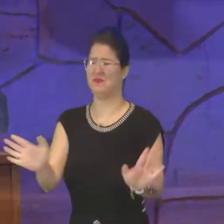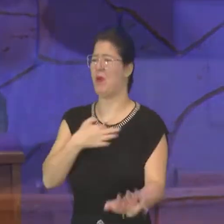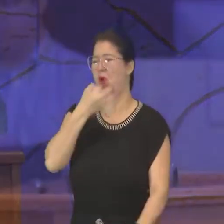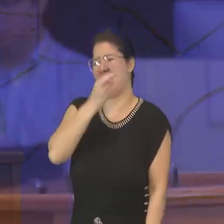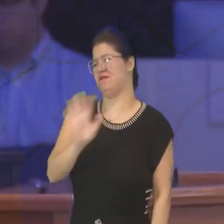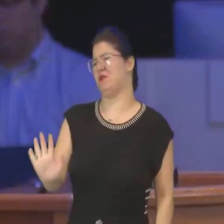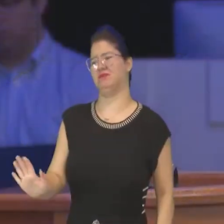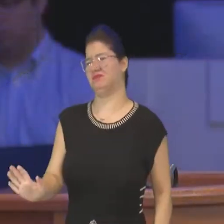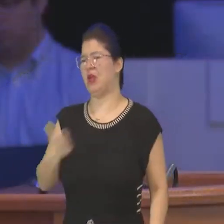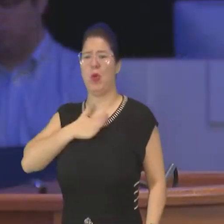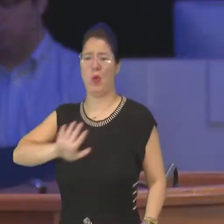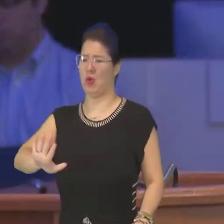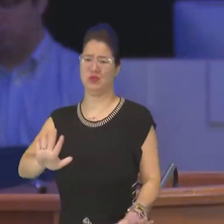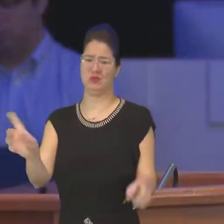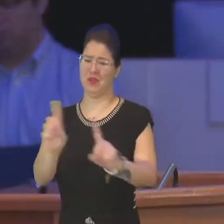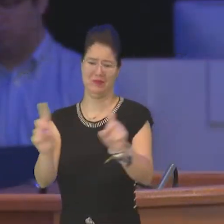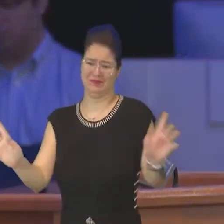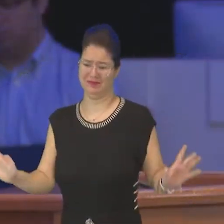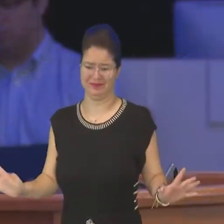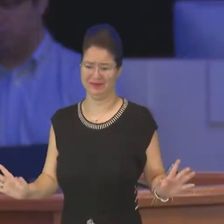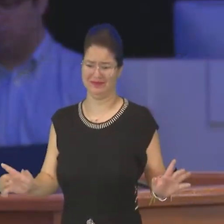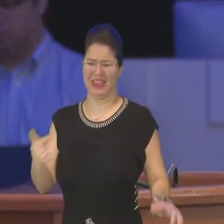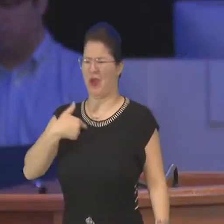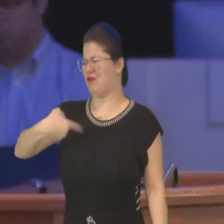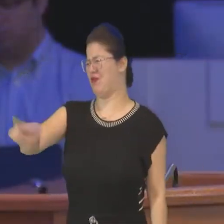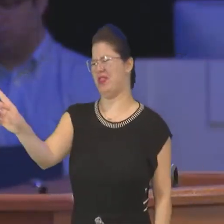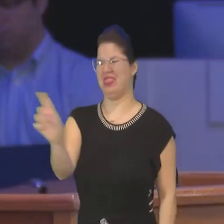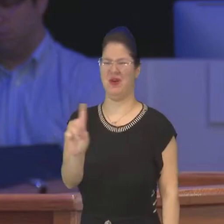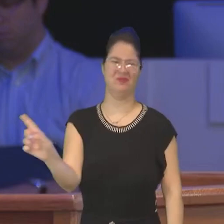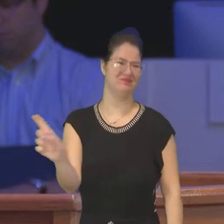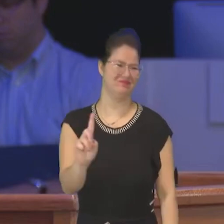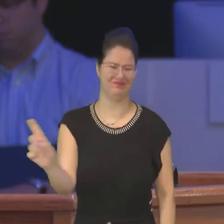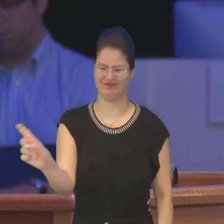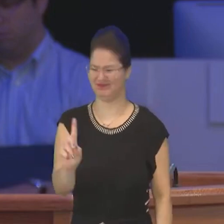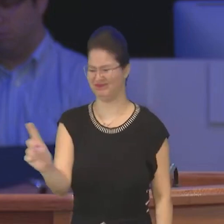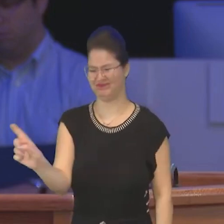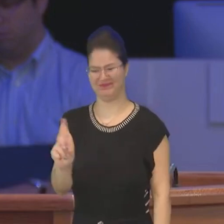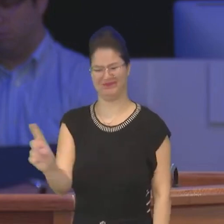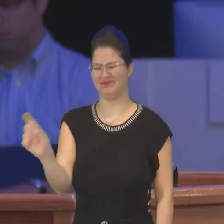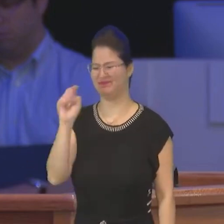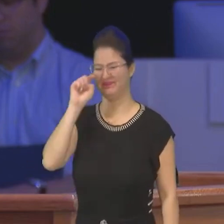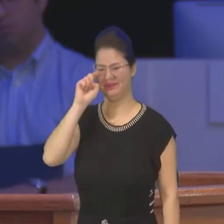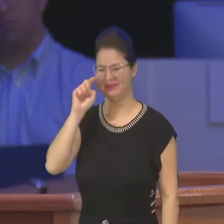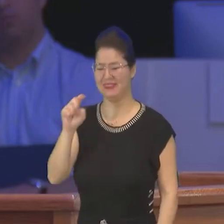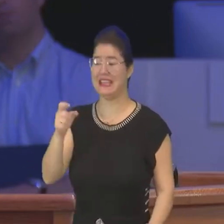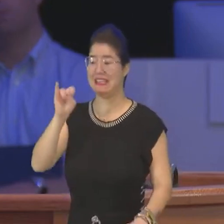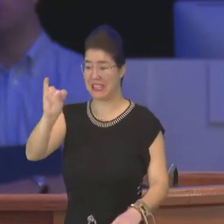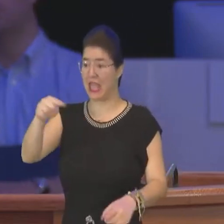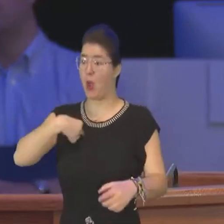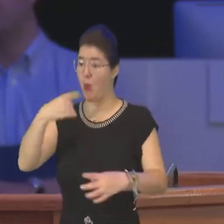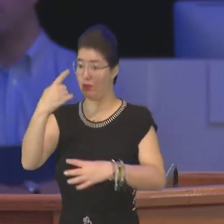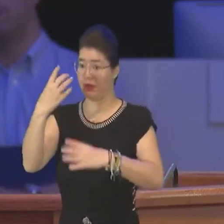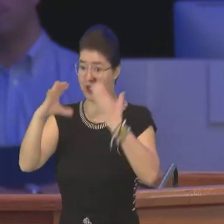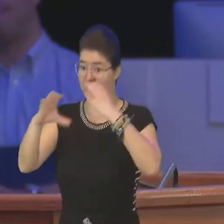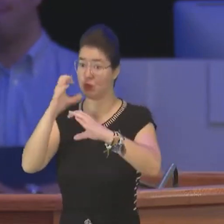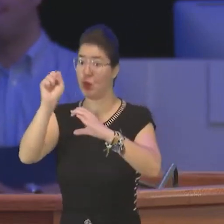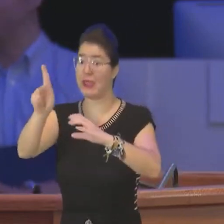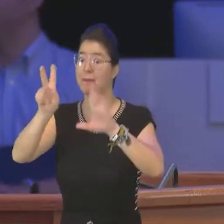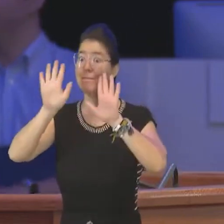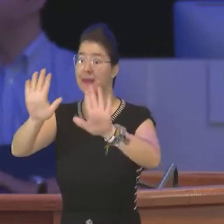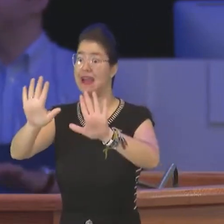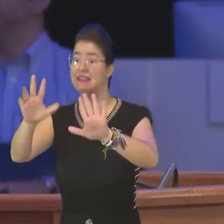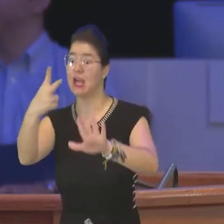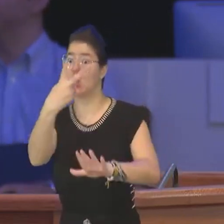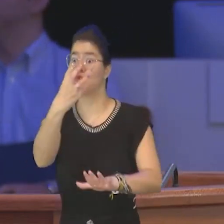é isso? Não vou. Para eu cantar tem que ter 200 pessoas ao meu lado, porque aí eu calo,